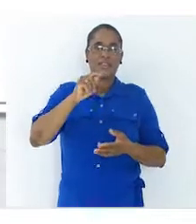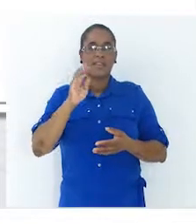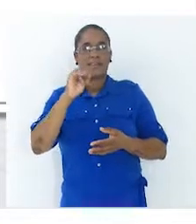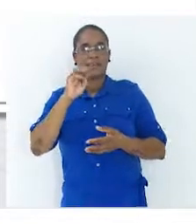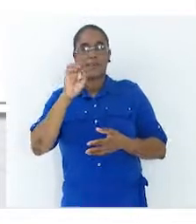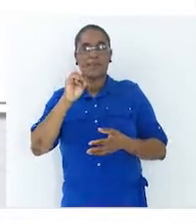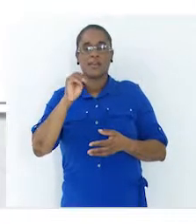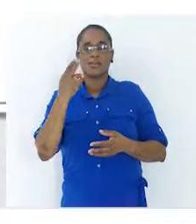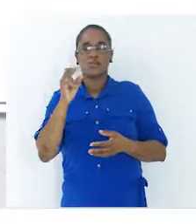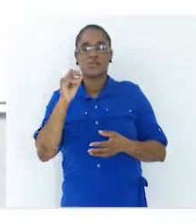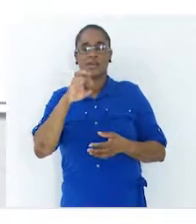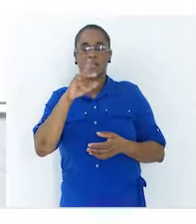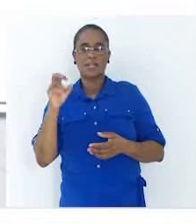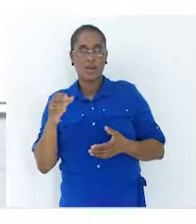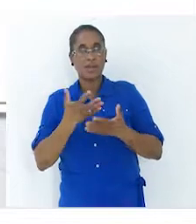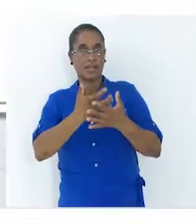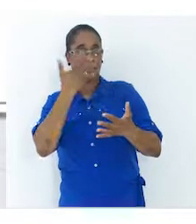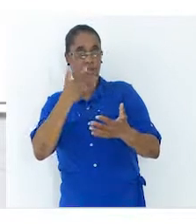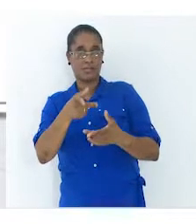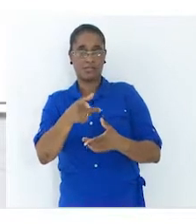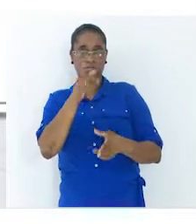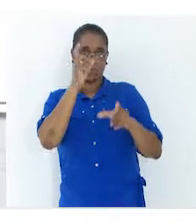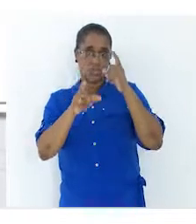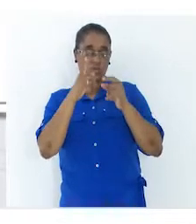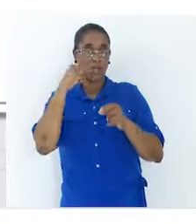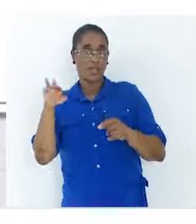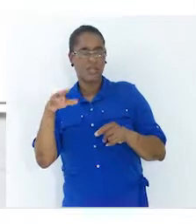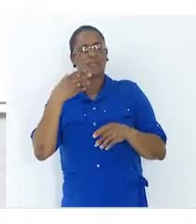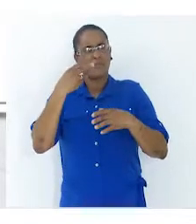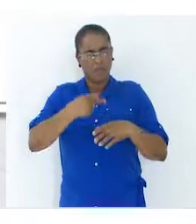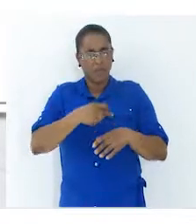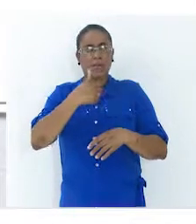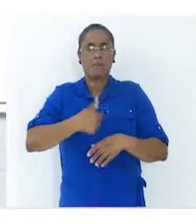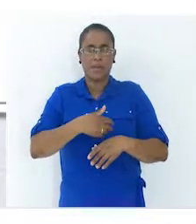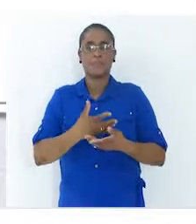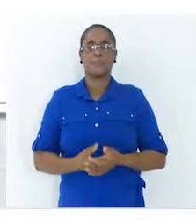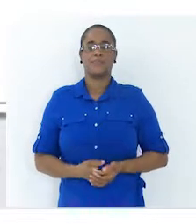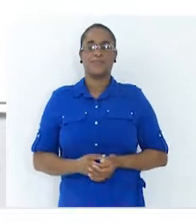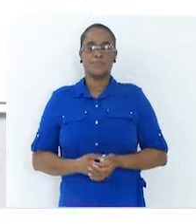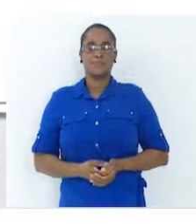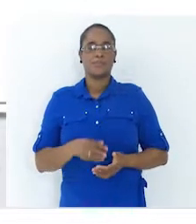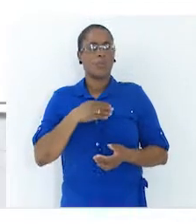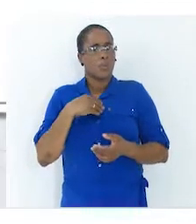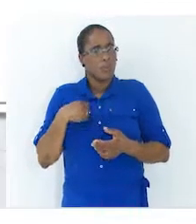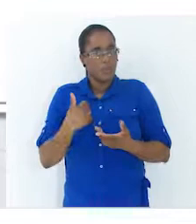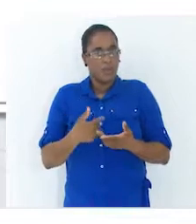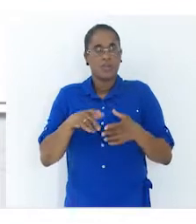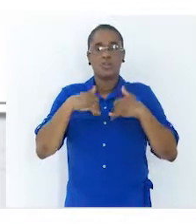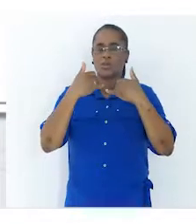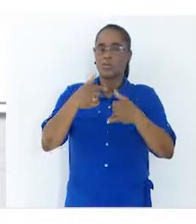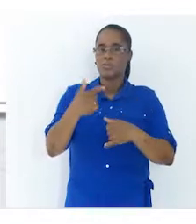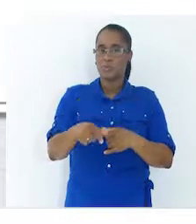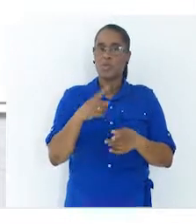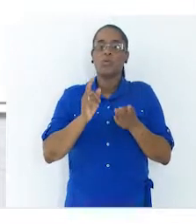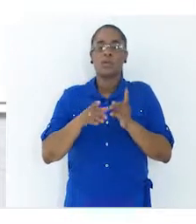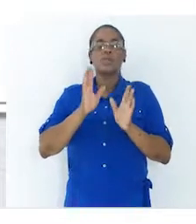o leitor para que ele sinta bem. Depois temos aquilo que nós já dissemos que chama a